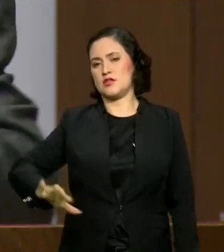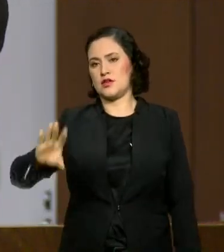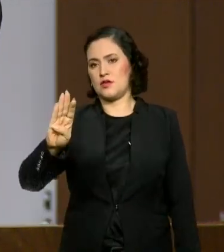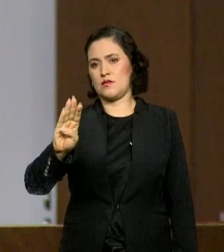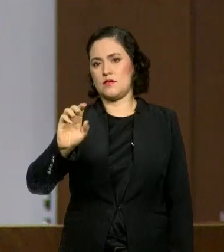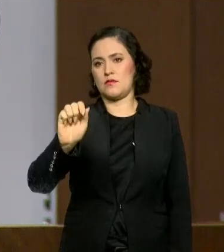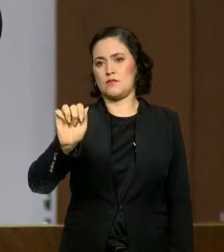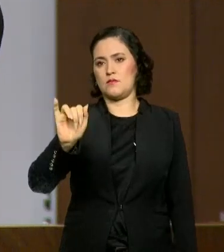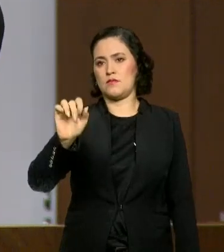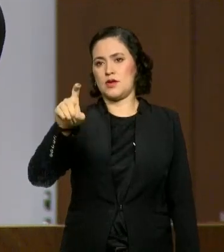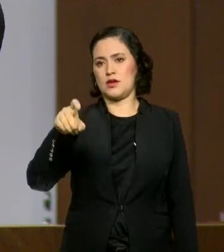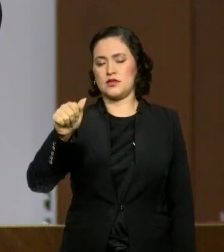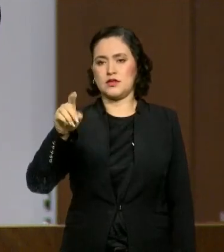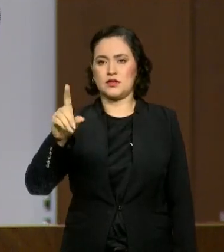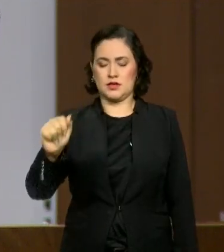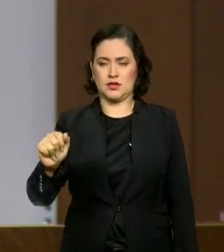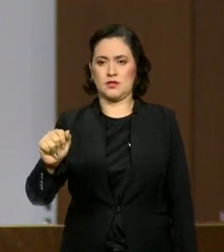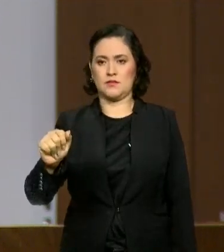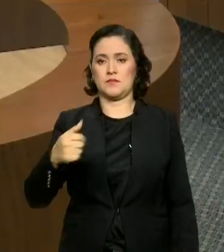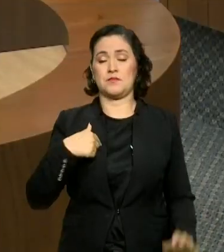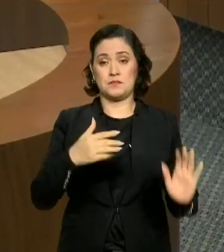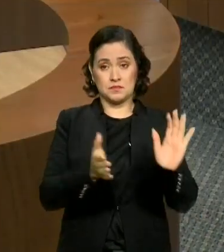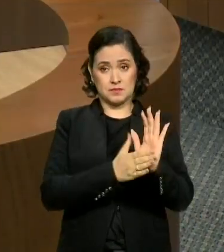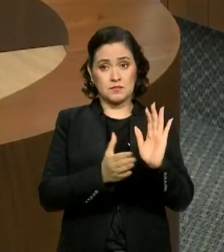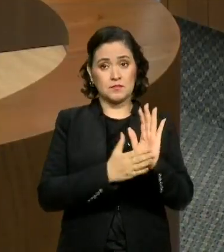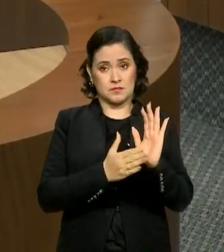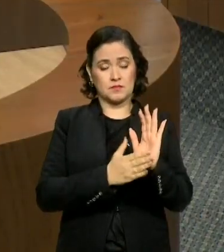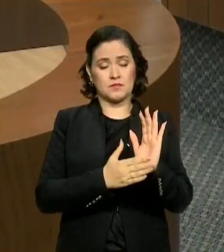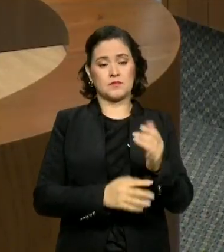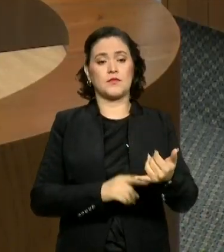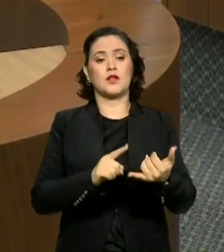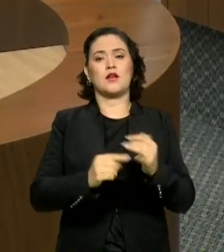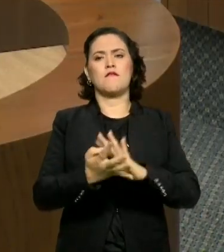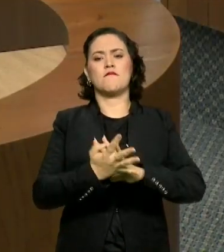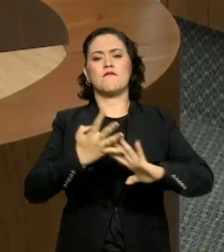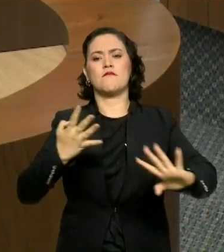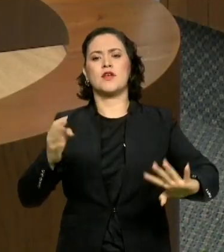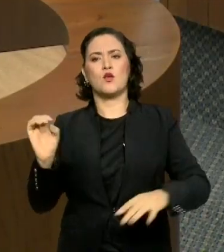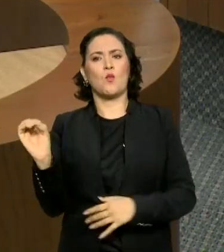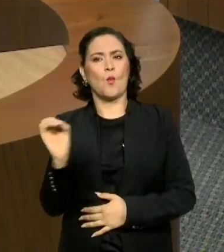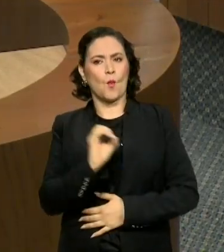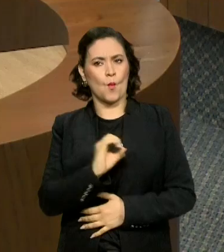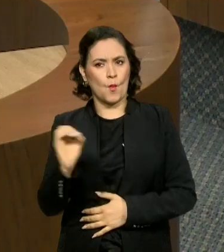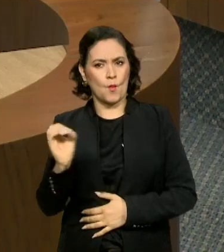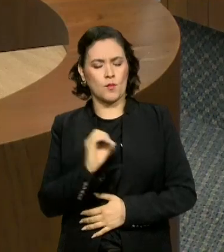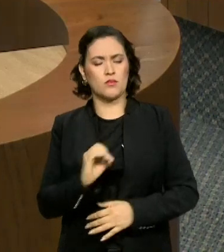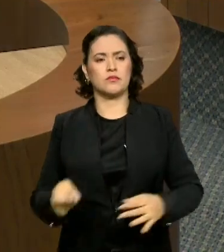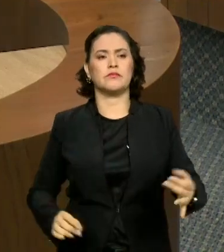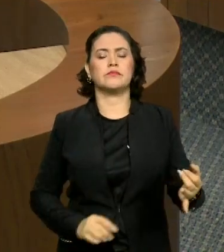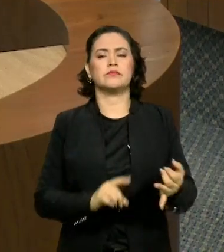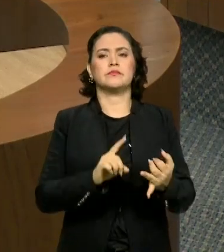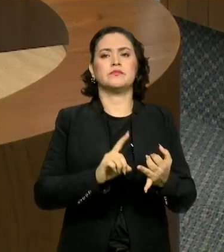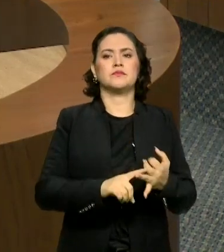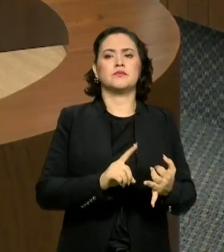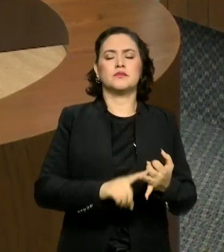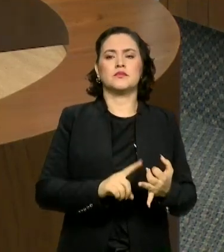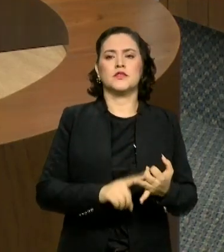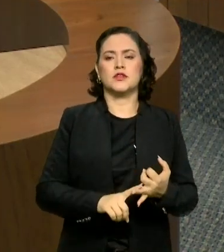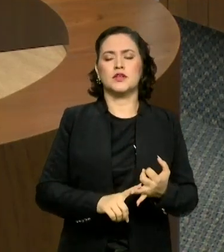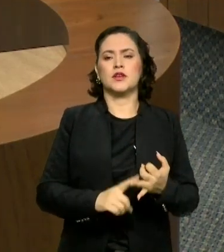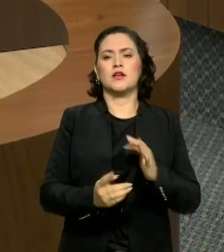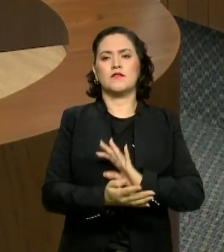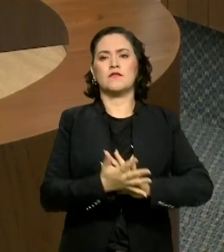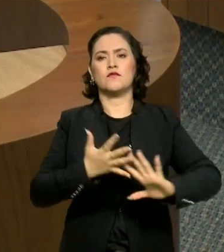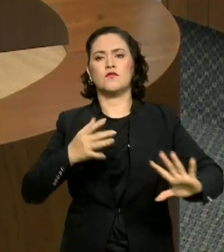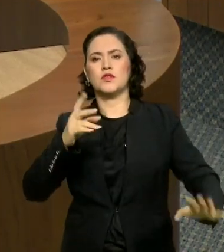as proposições: a fila zero, a fila de prioridades, a Torre do Cujupe,